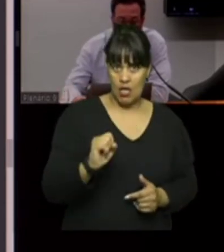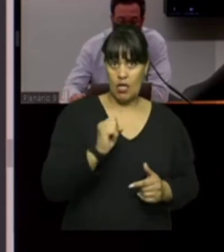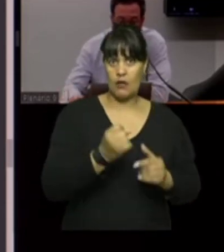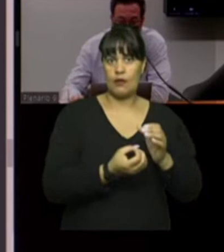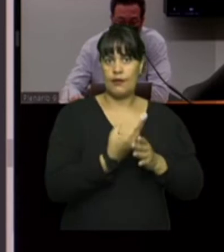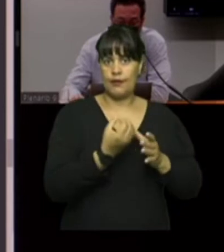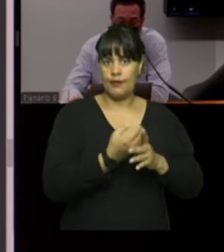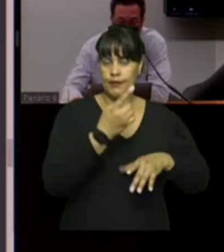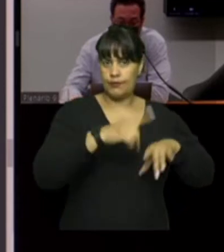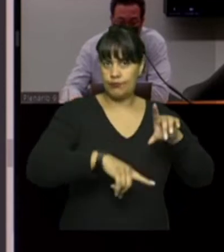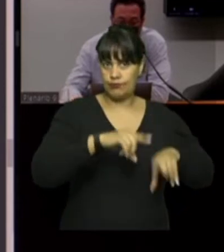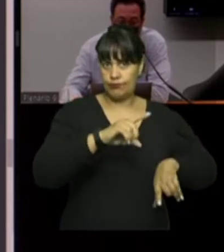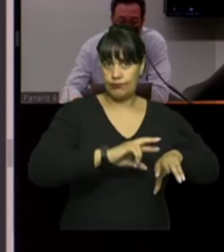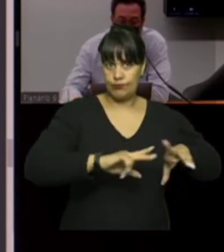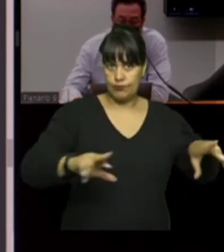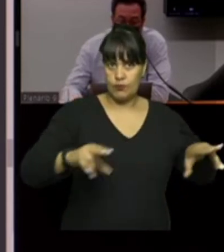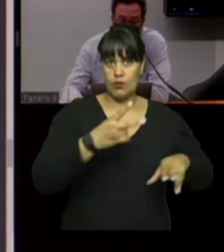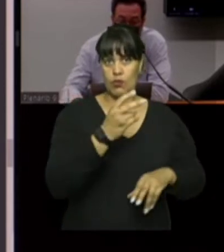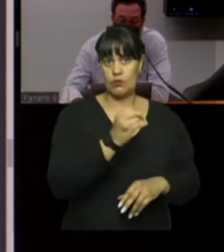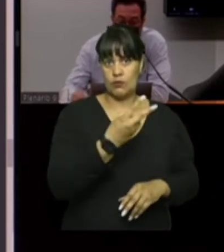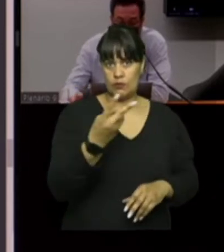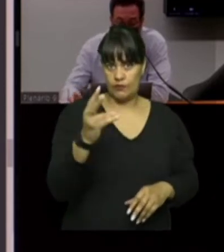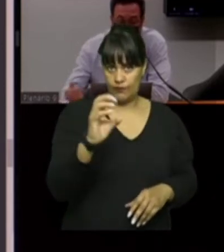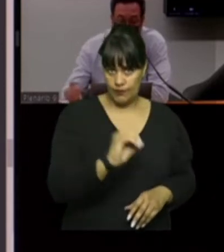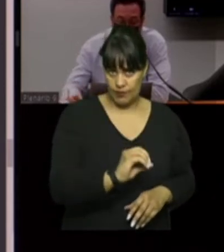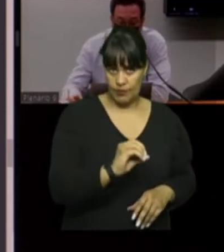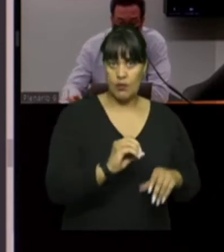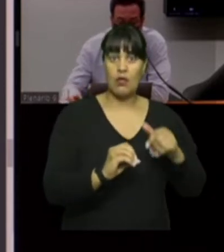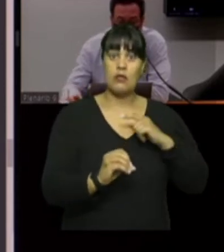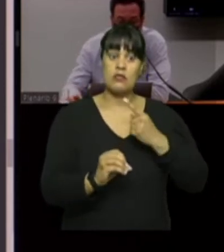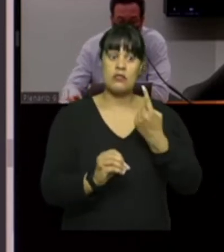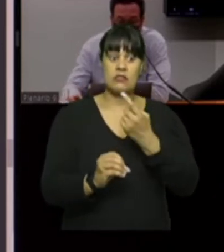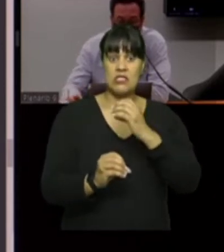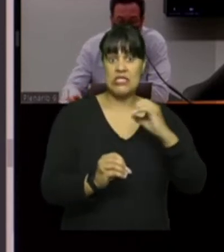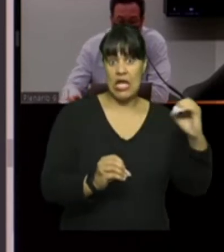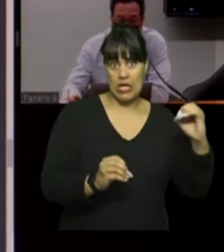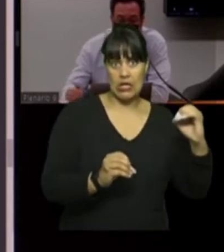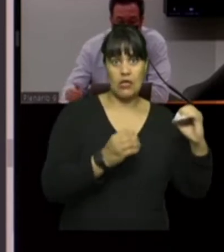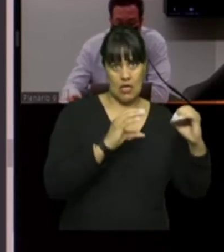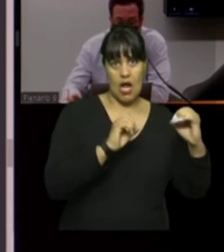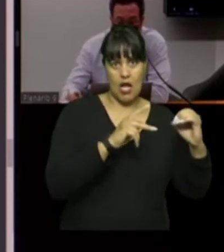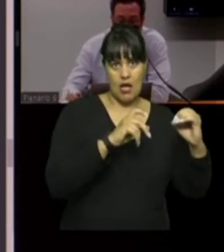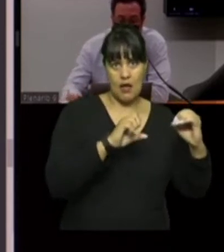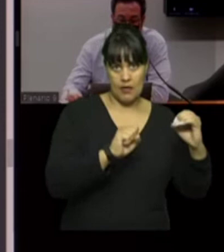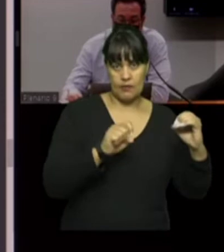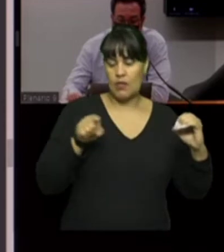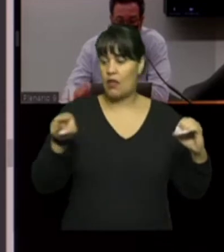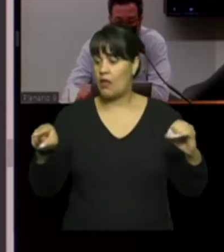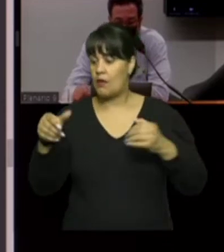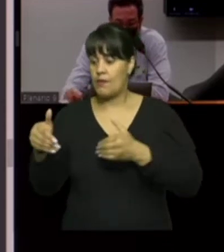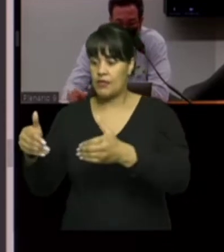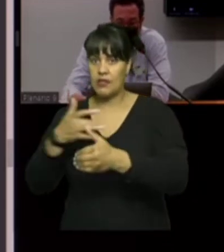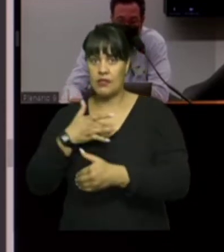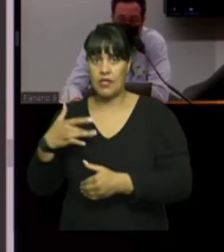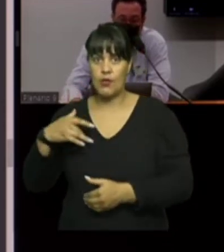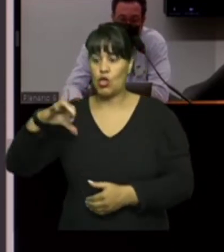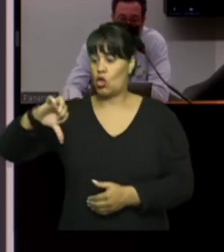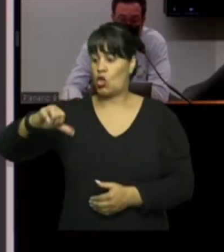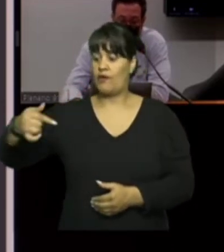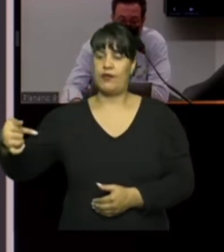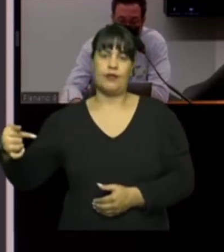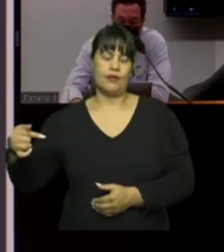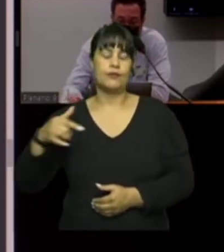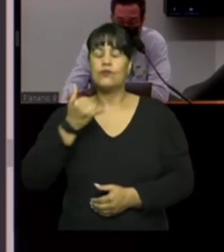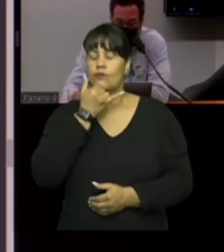em 2020, 100 CAPs, enquanto os dados do Ministério, 93 CAPs. Então, menos